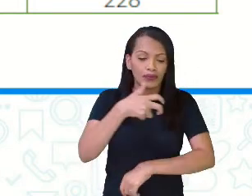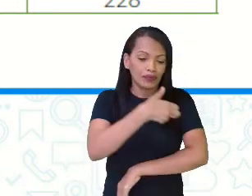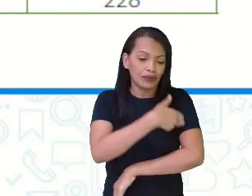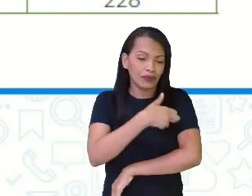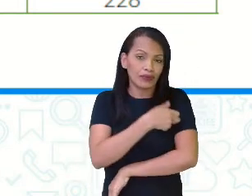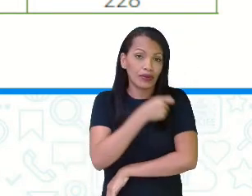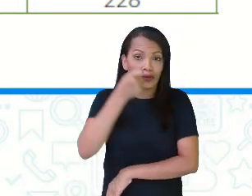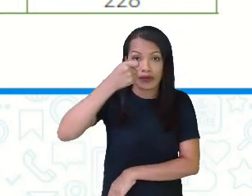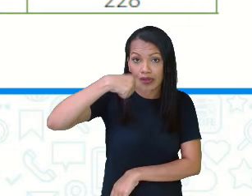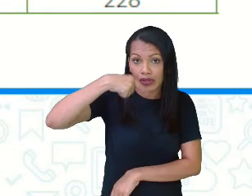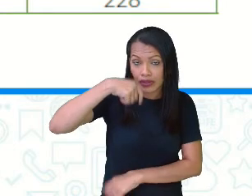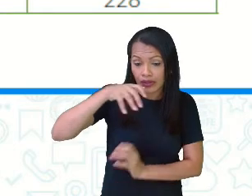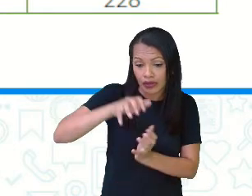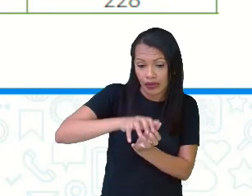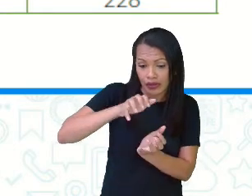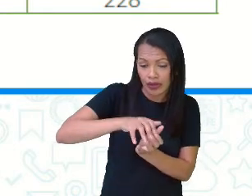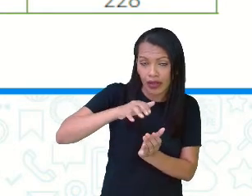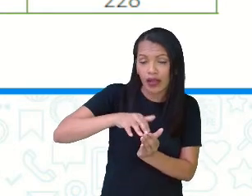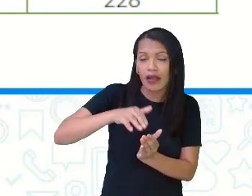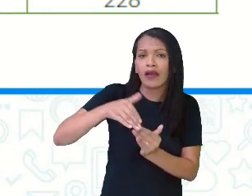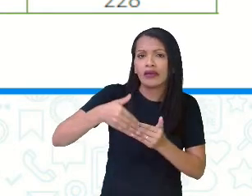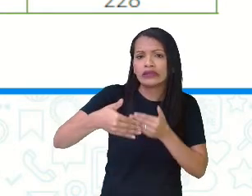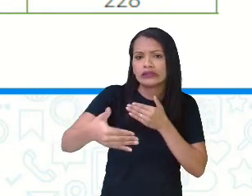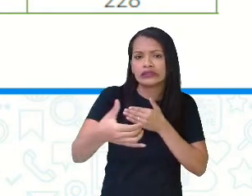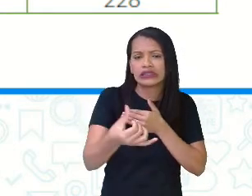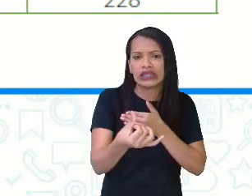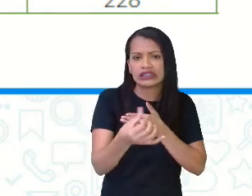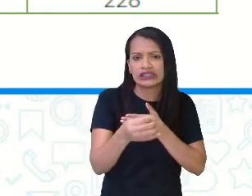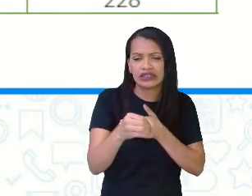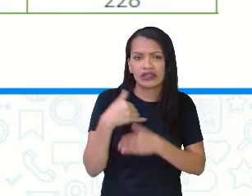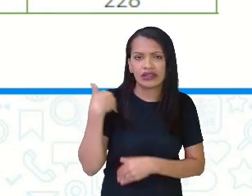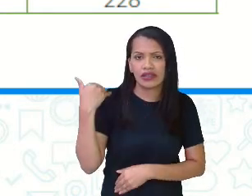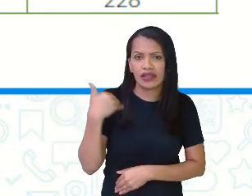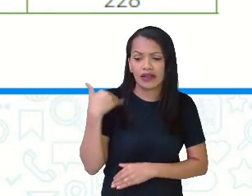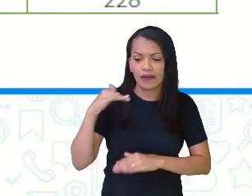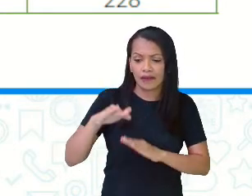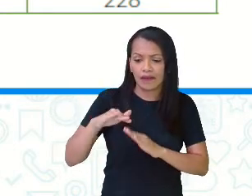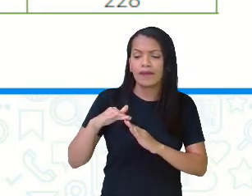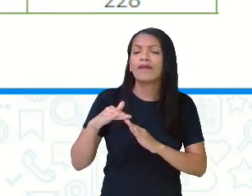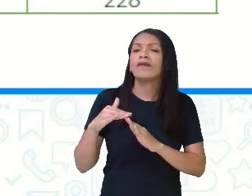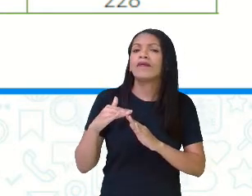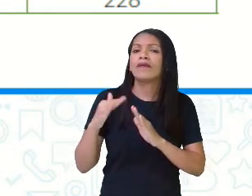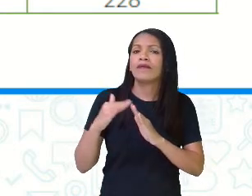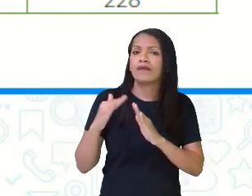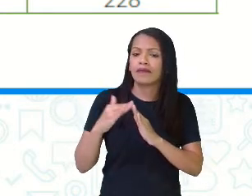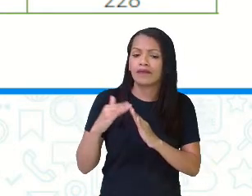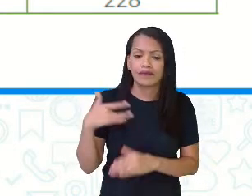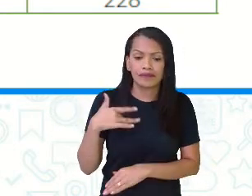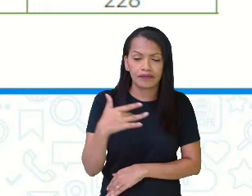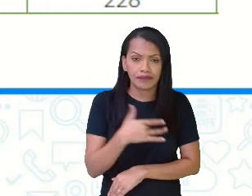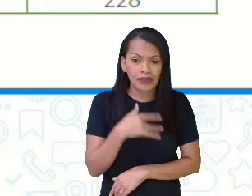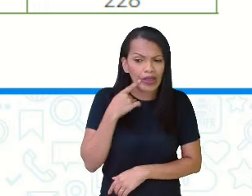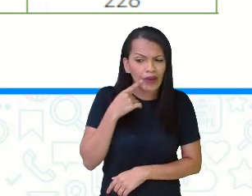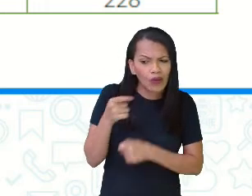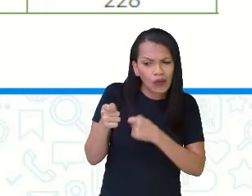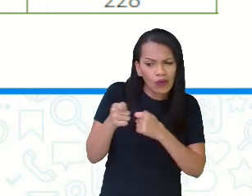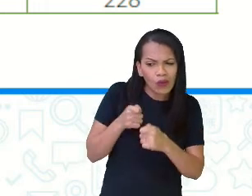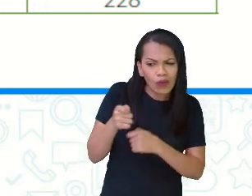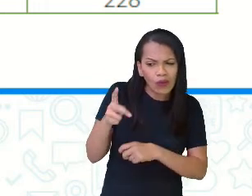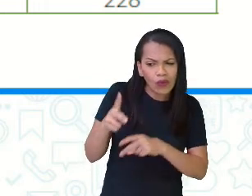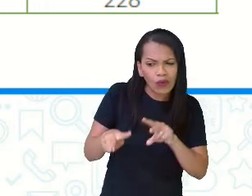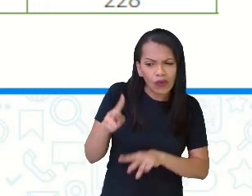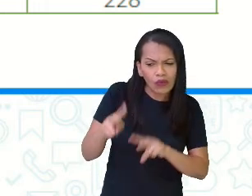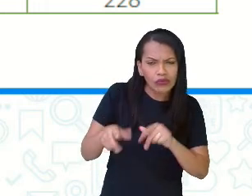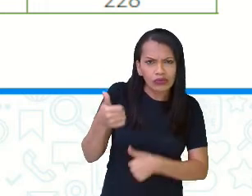em idosos a partir de 60 anos, o posto de saúde de uma cidade fez um controle para saber quantas pessoas